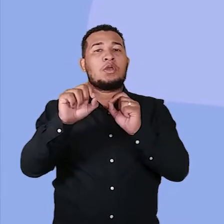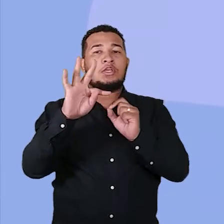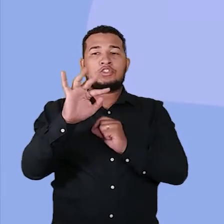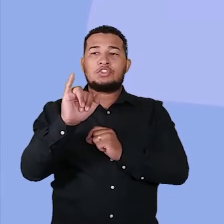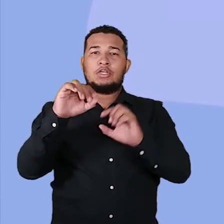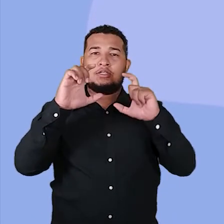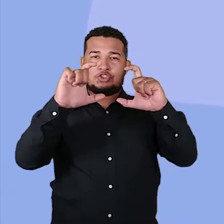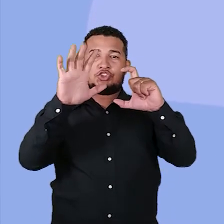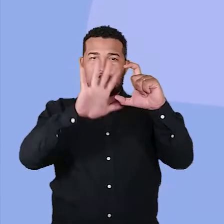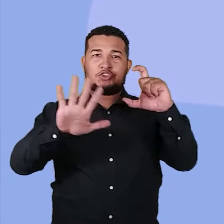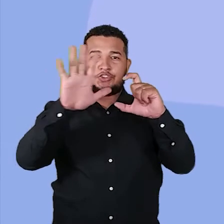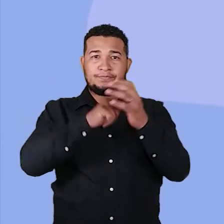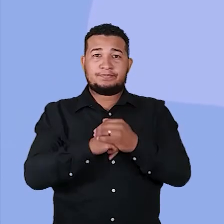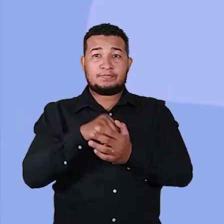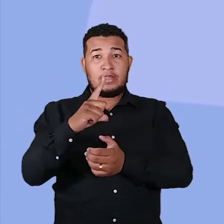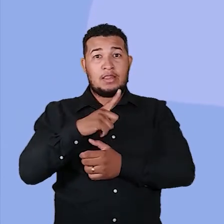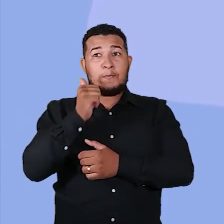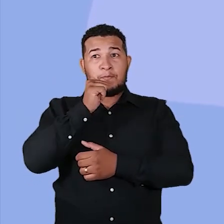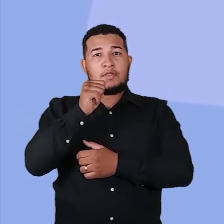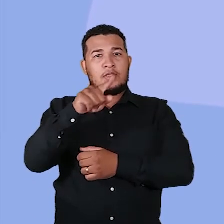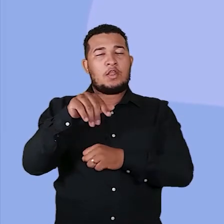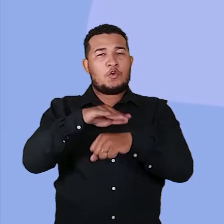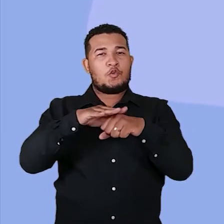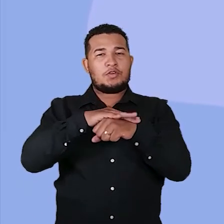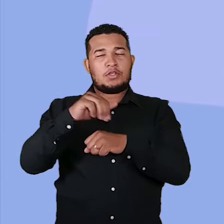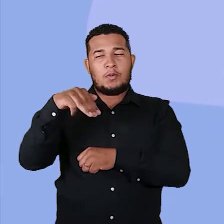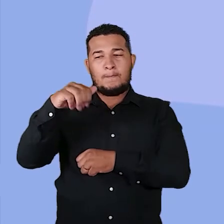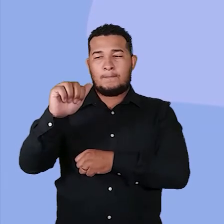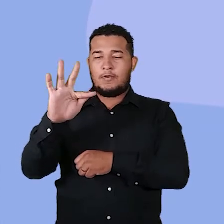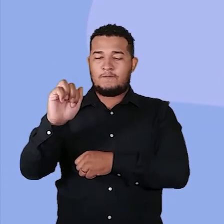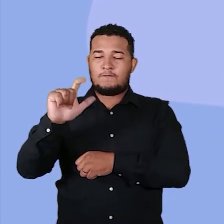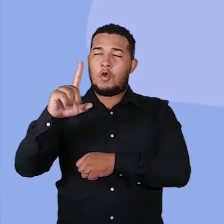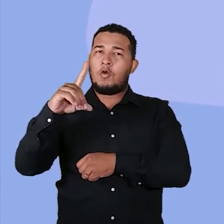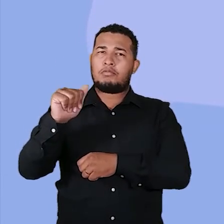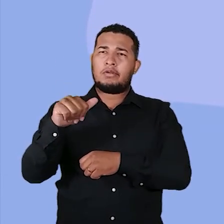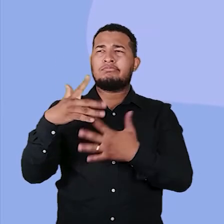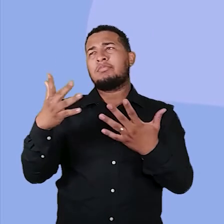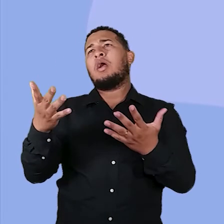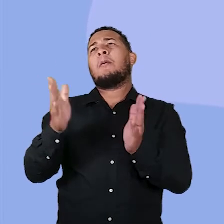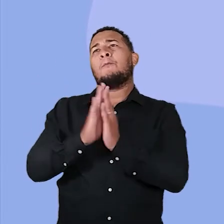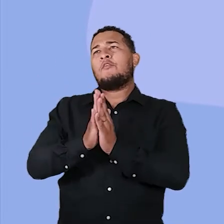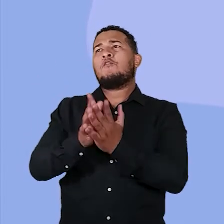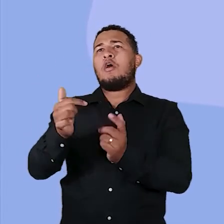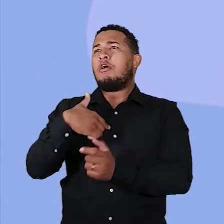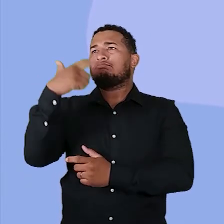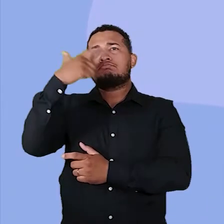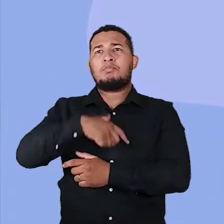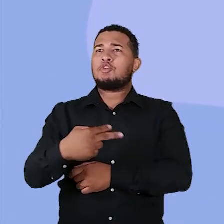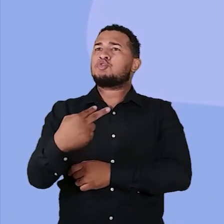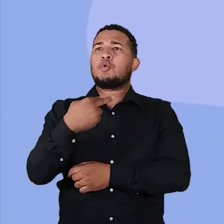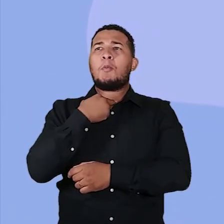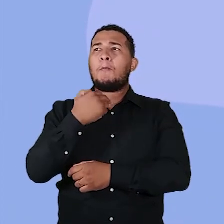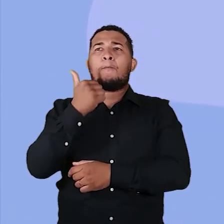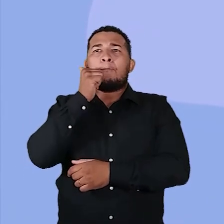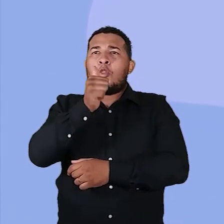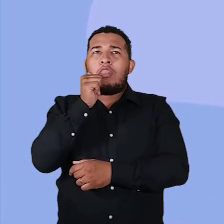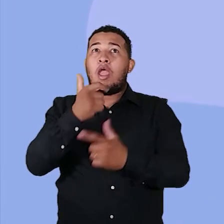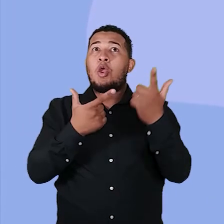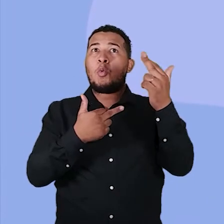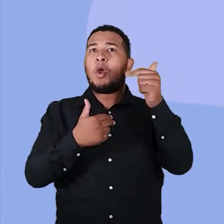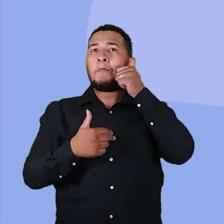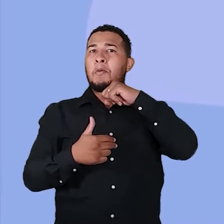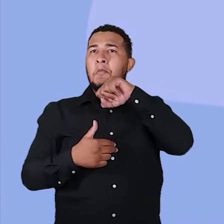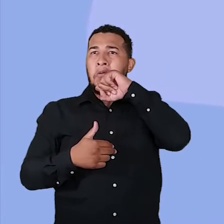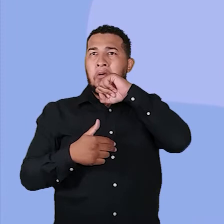na tirinha. Está escrito assim: uma menina falando com a Mafalda aí. Tem razão, Mafalda, não posso ser uma mulher como nossas